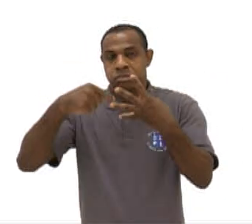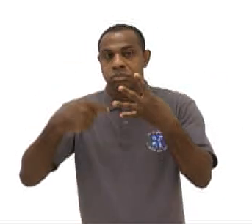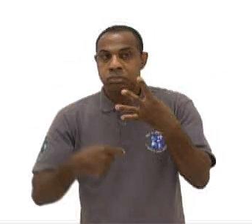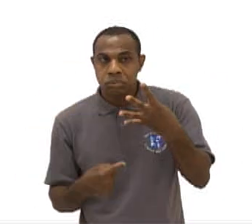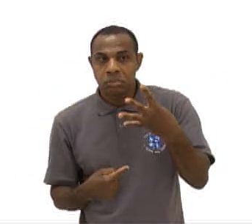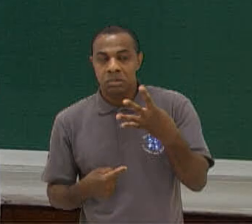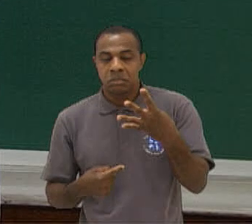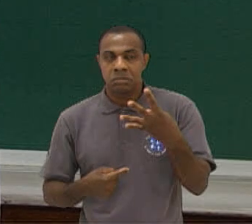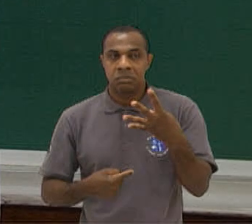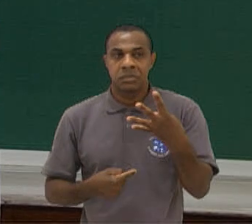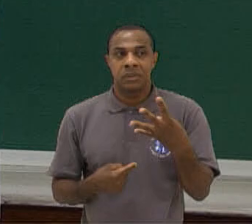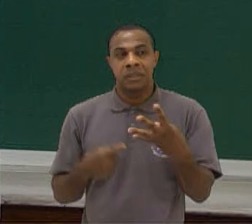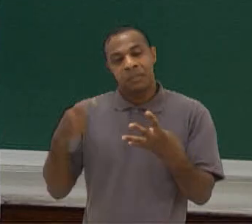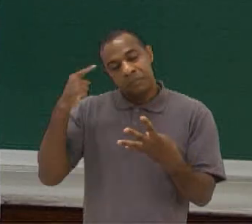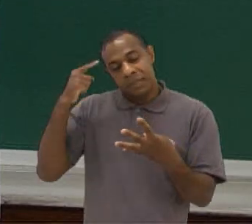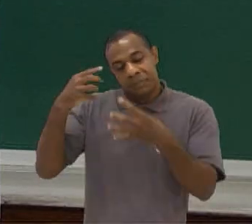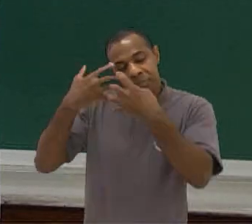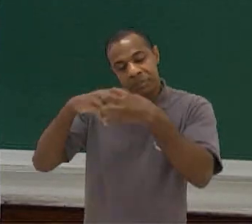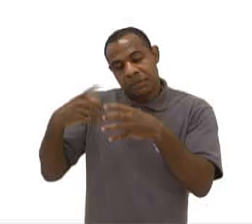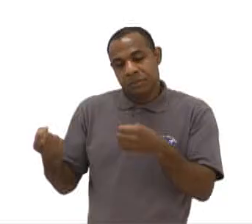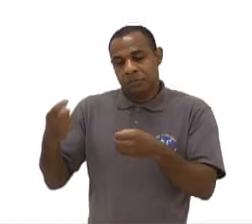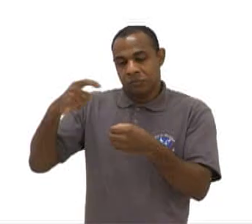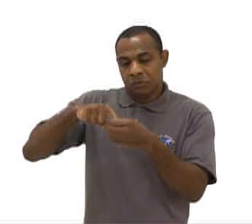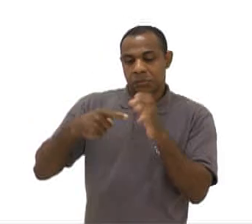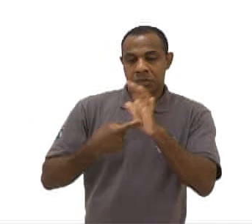D. Lactase. Reflita e já voltamos.